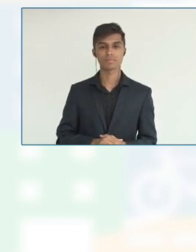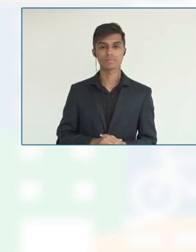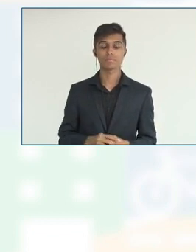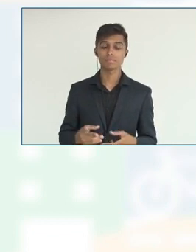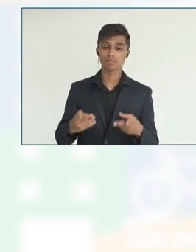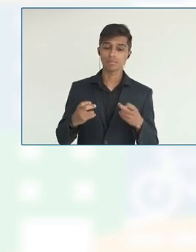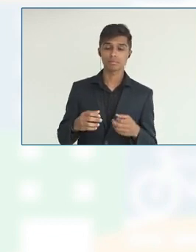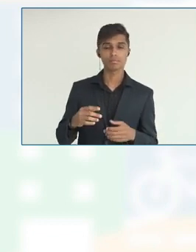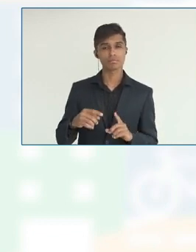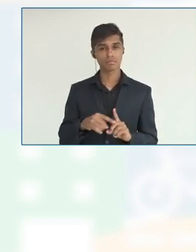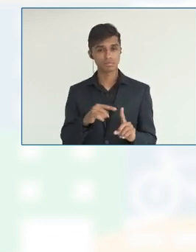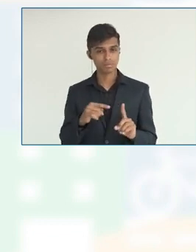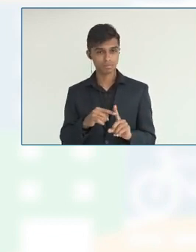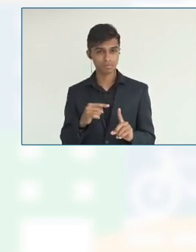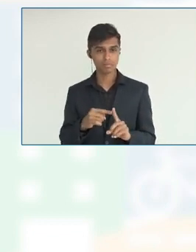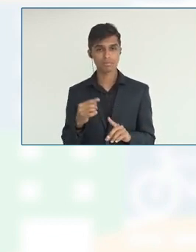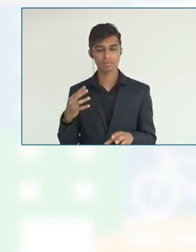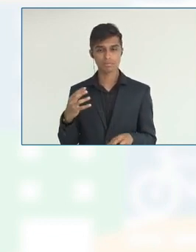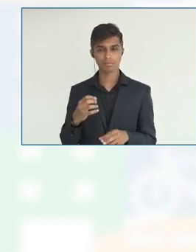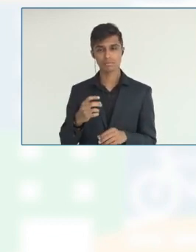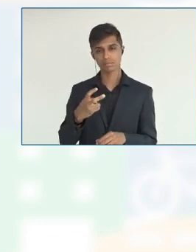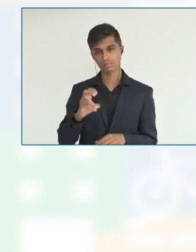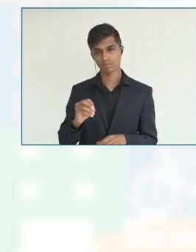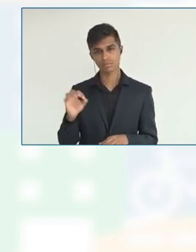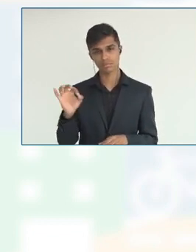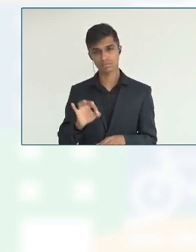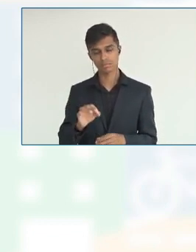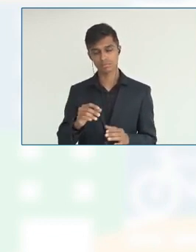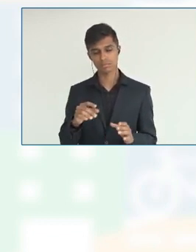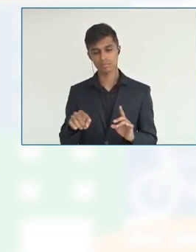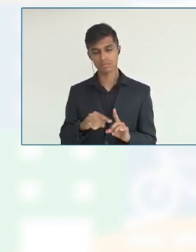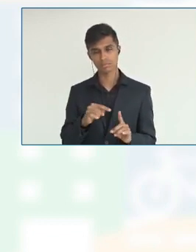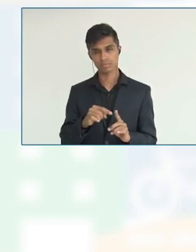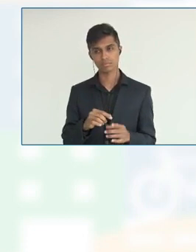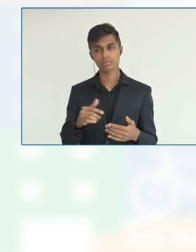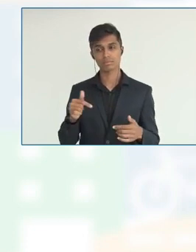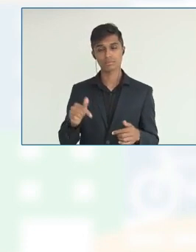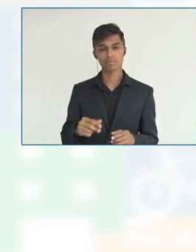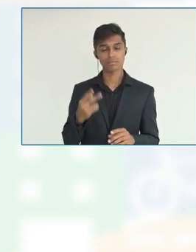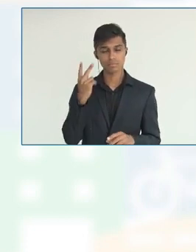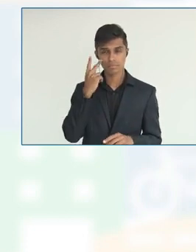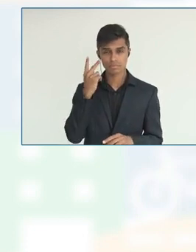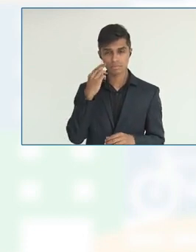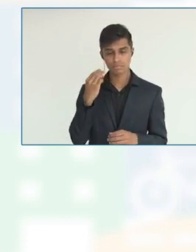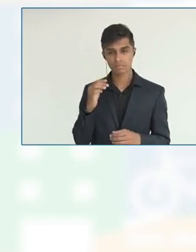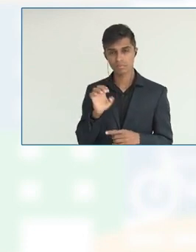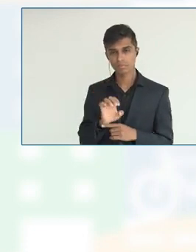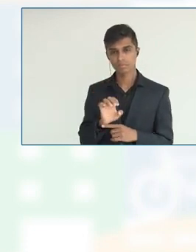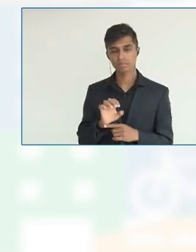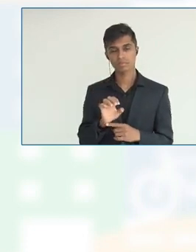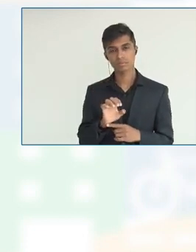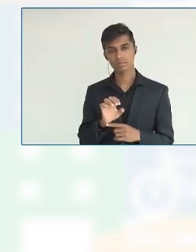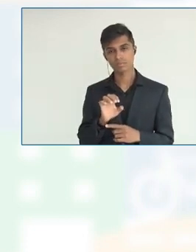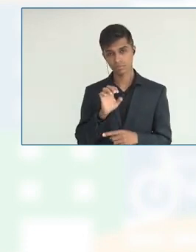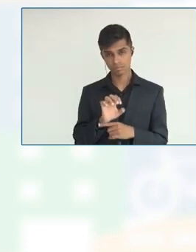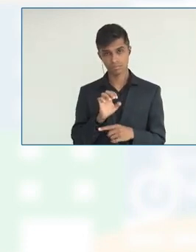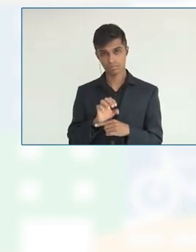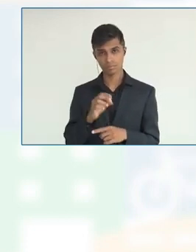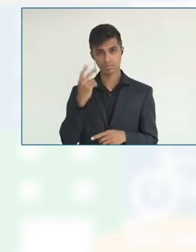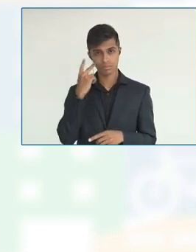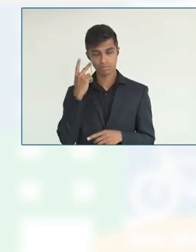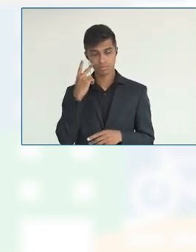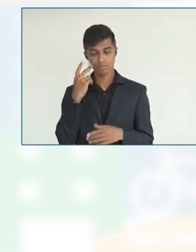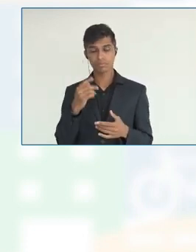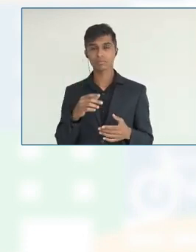metade, 50% desse total, né? E o estado de São Paulo foi responsável por um pouco mais